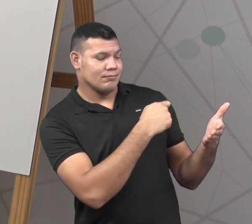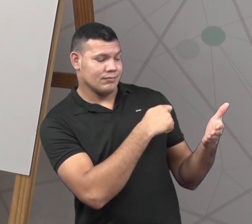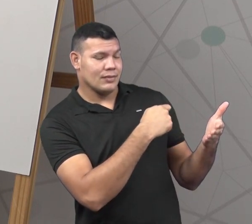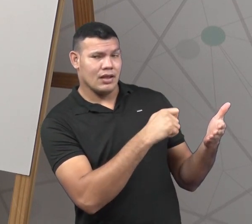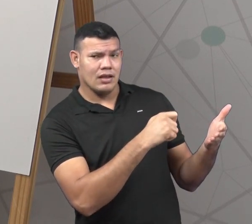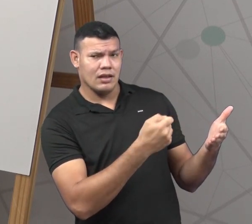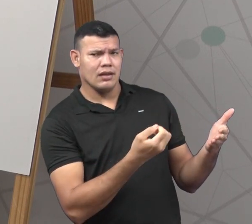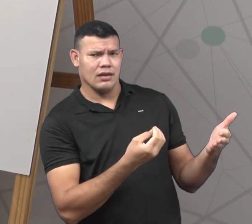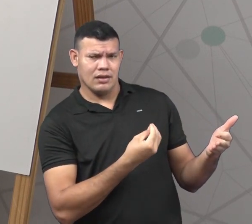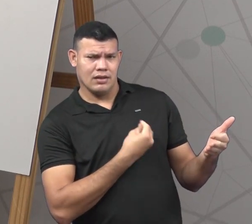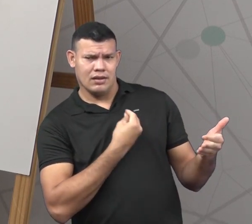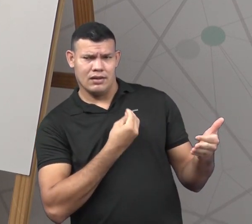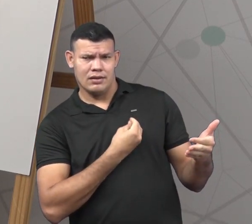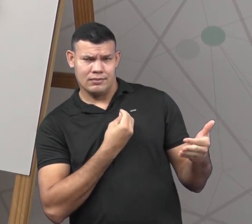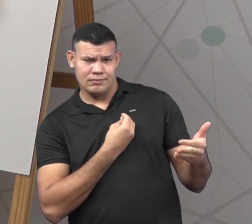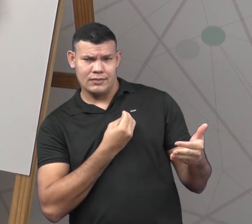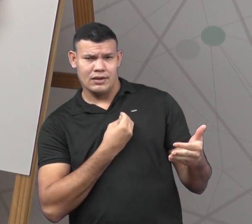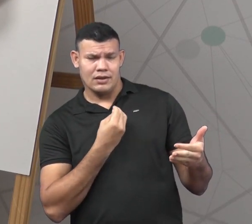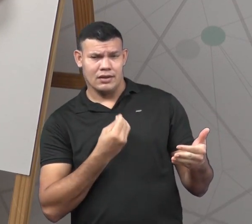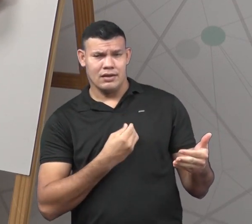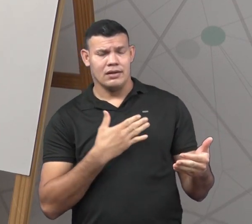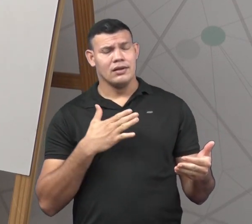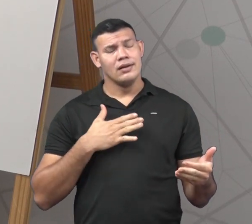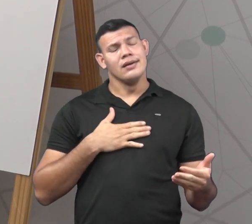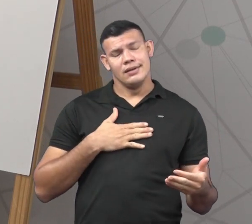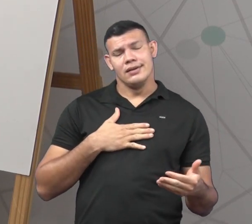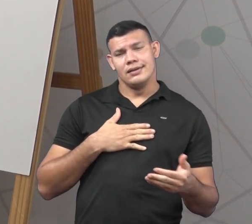ó, escrever sobre